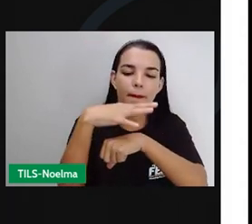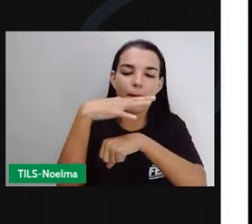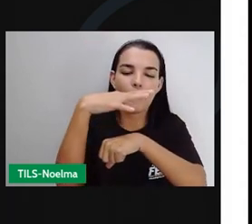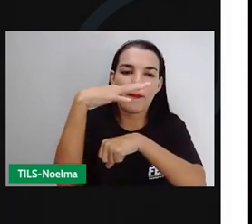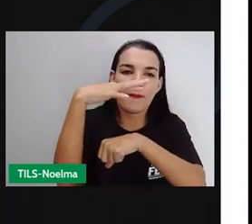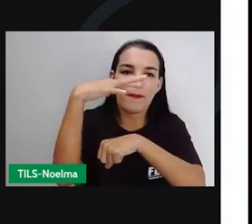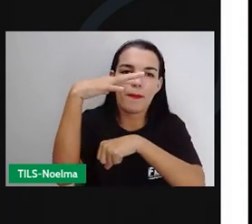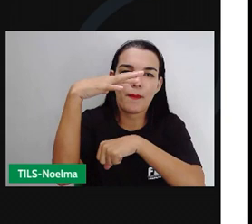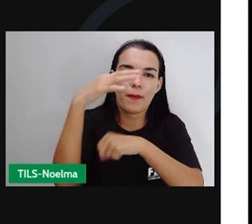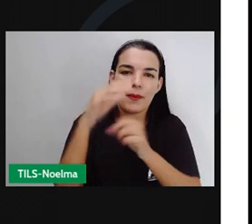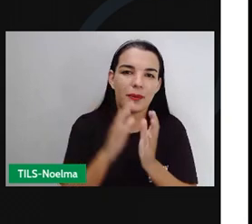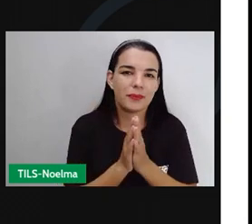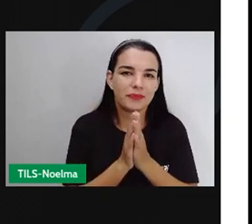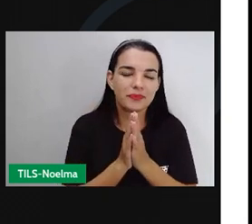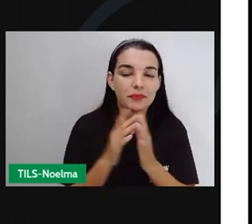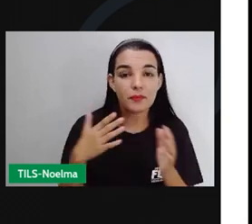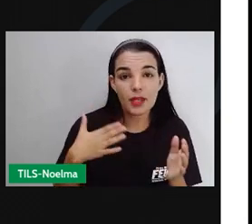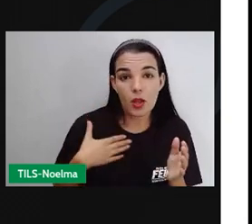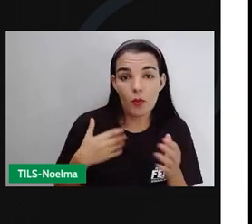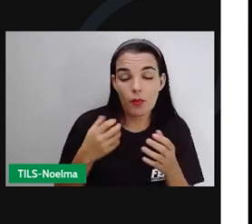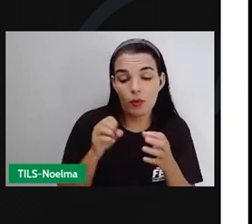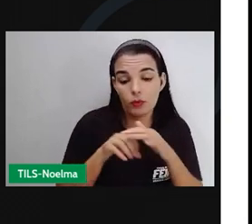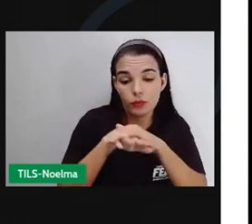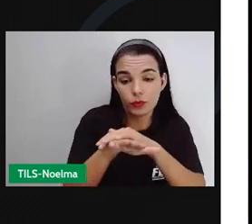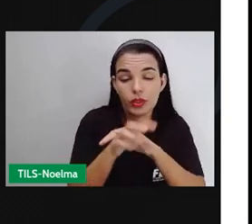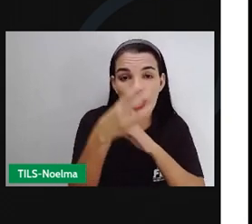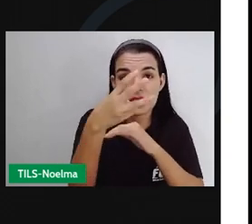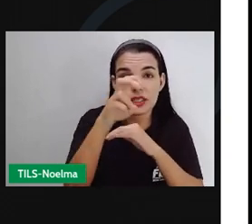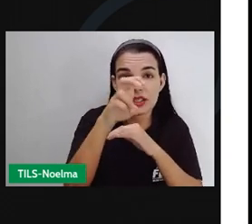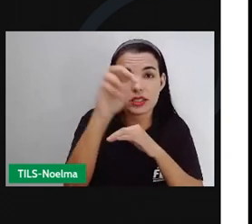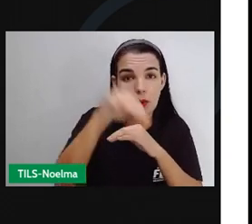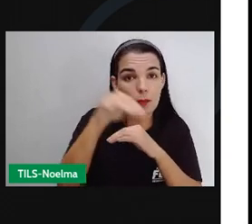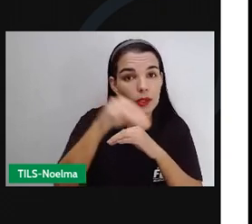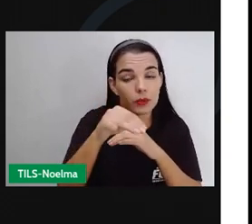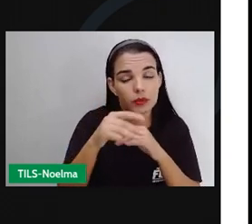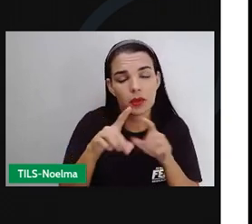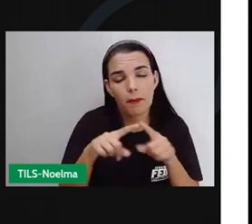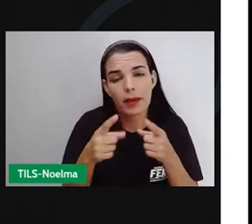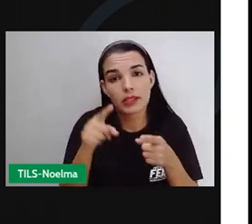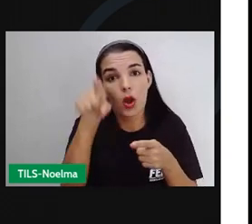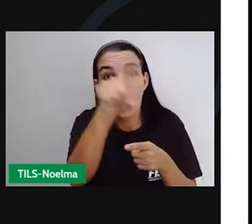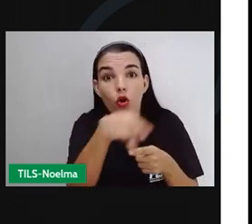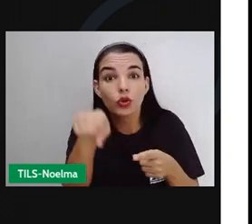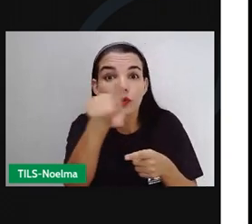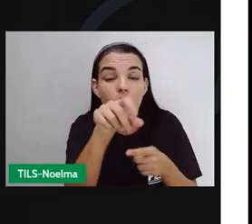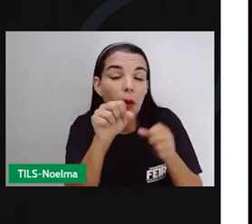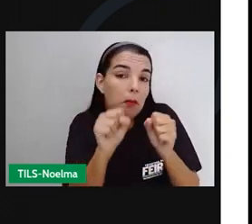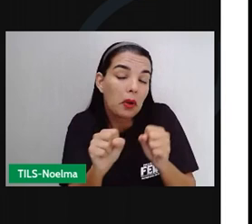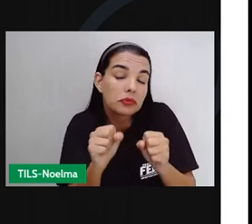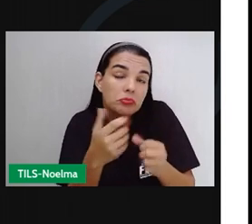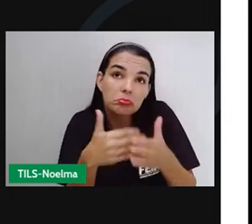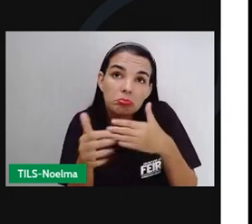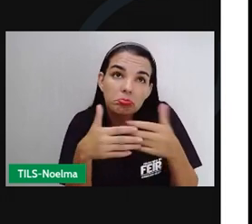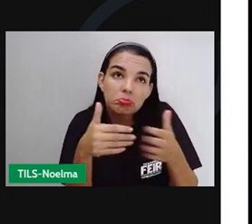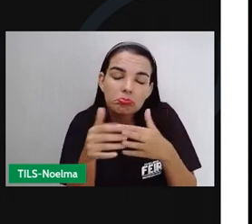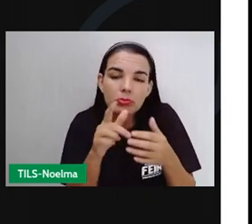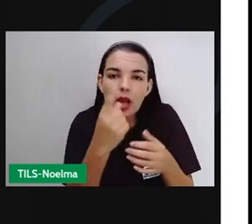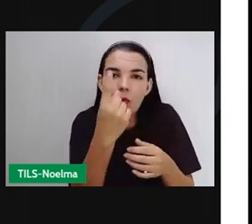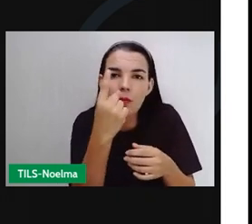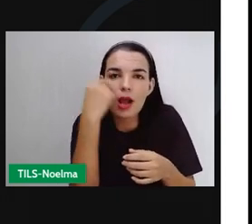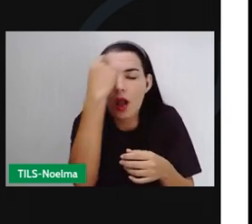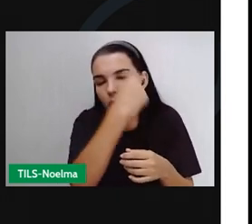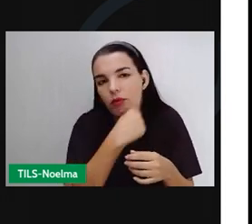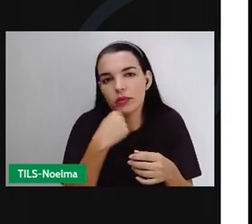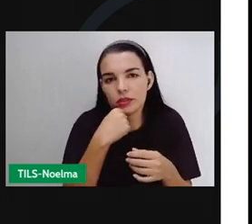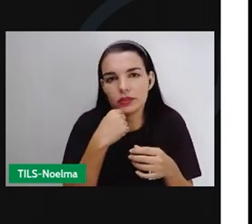meu forno leva 35 minutos para esses pães ficarem assados, mas no forno de vocês pode levar até uma hora. Isso vai depender muito de